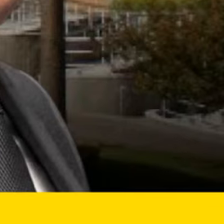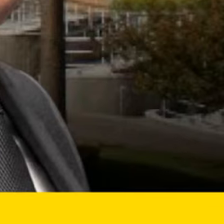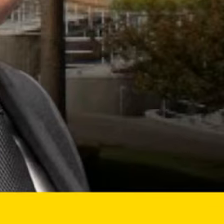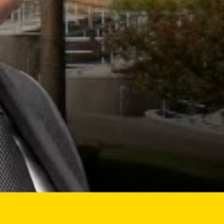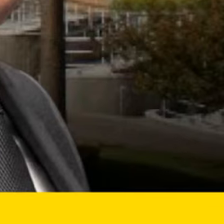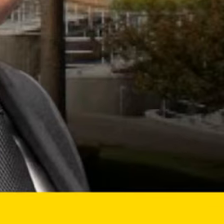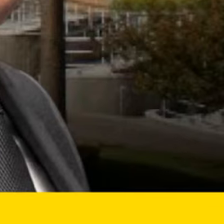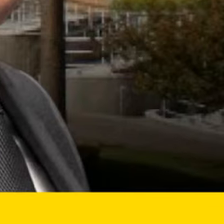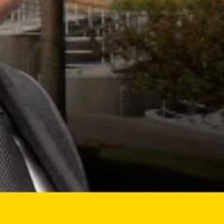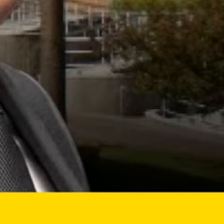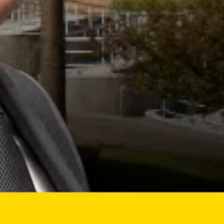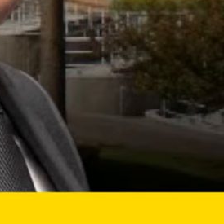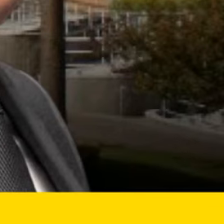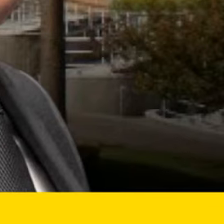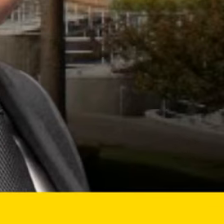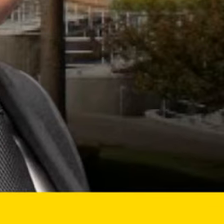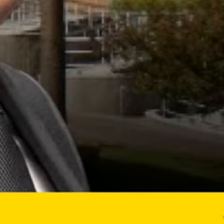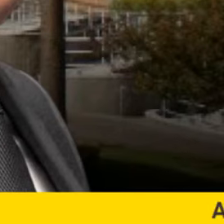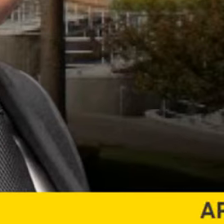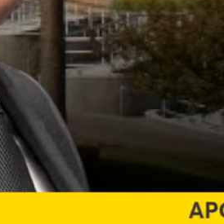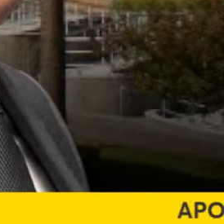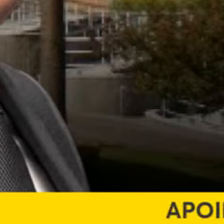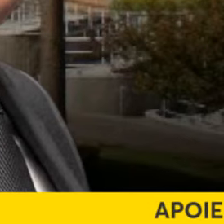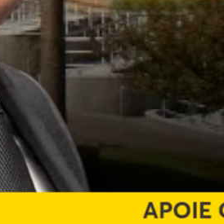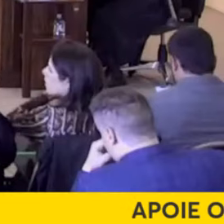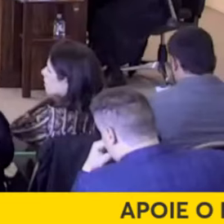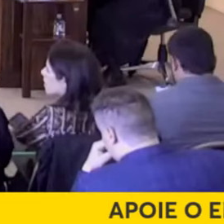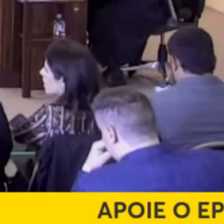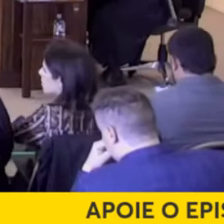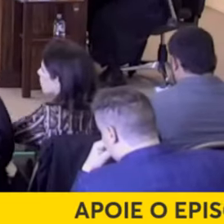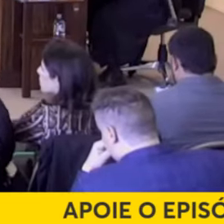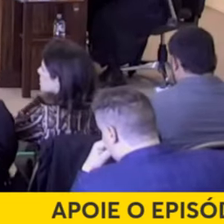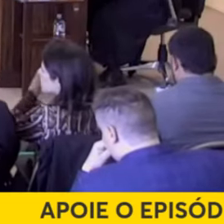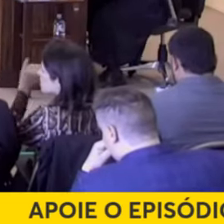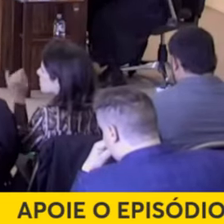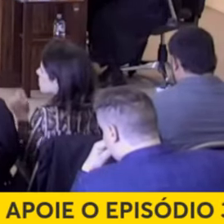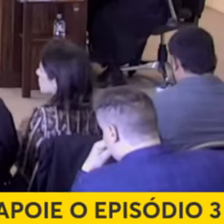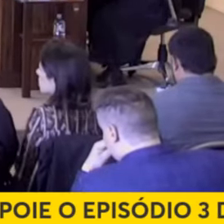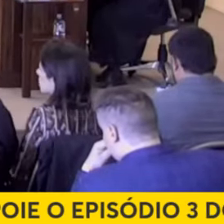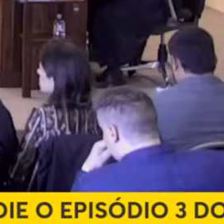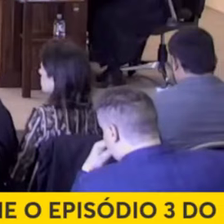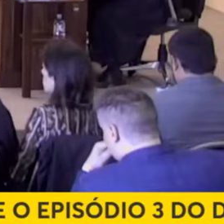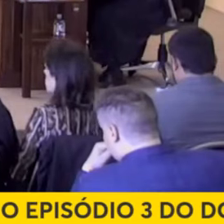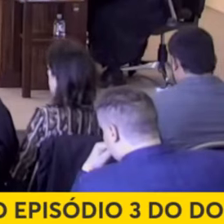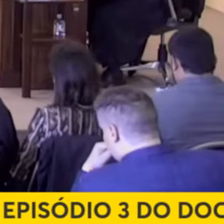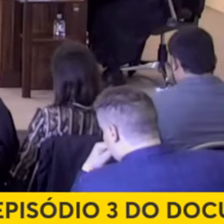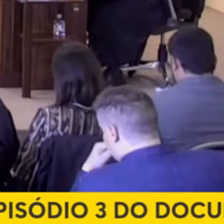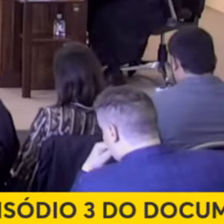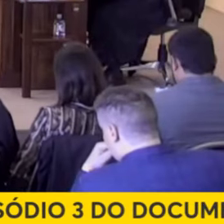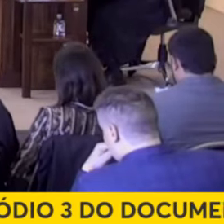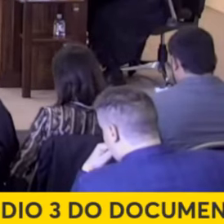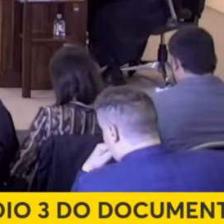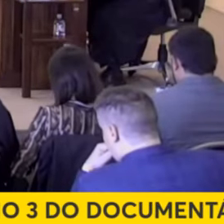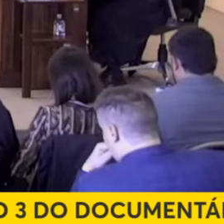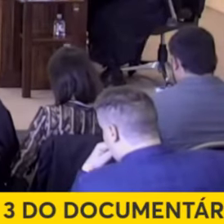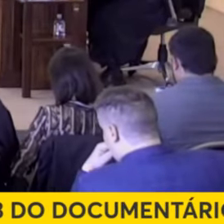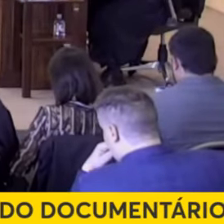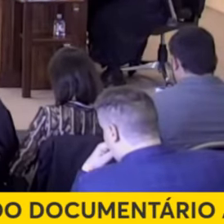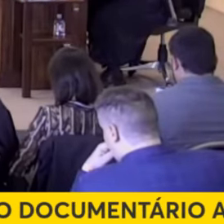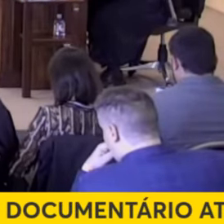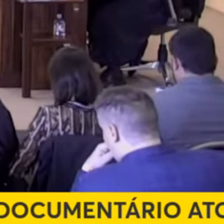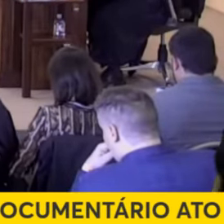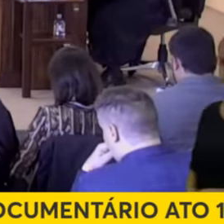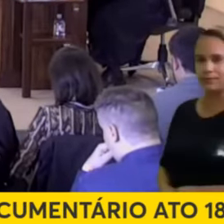desculp passando bem continuando os trabalhos agora com a palavra eminente relator Desembargador